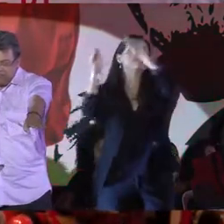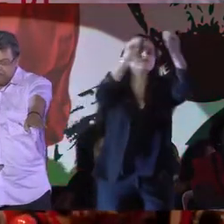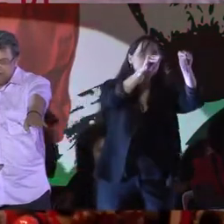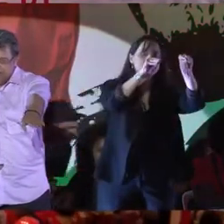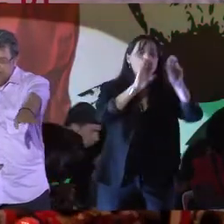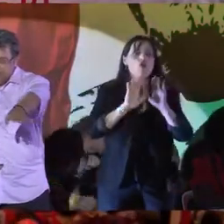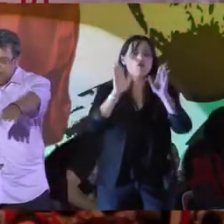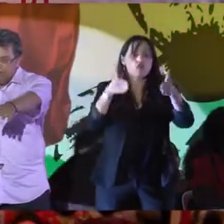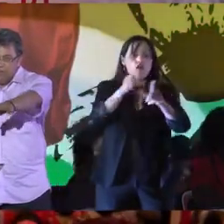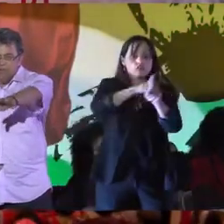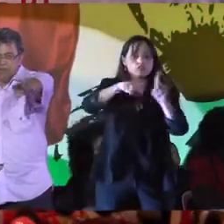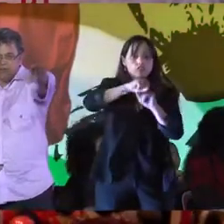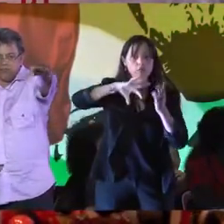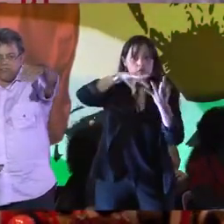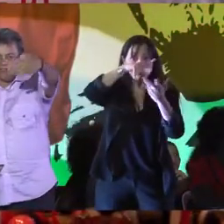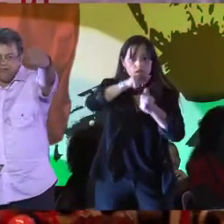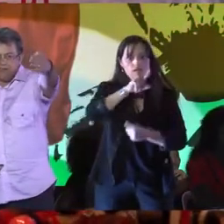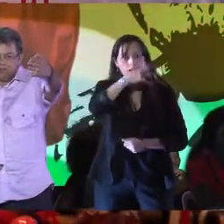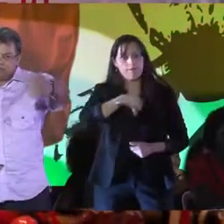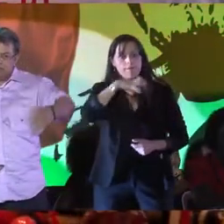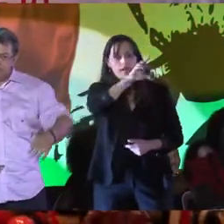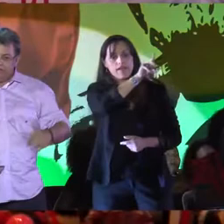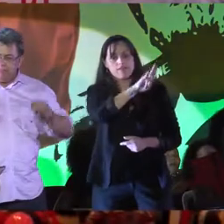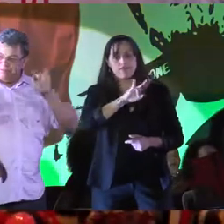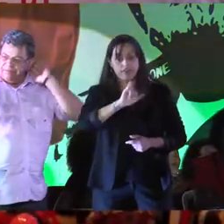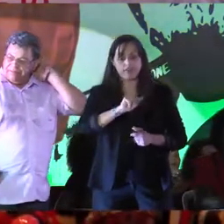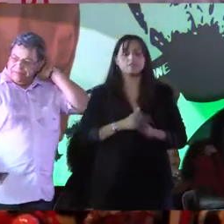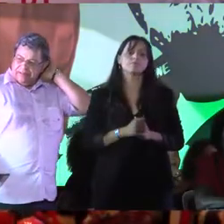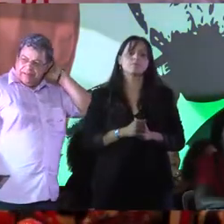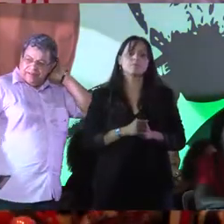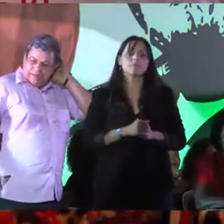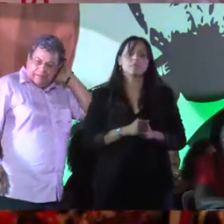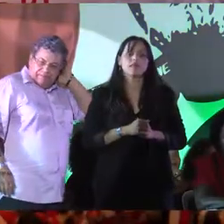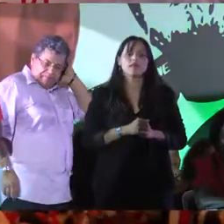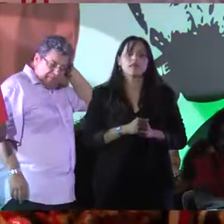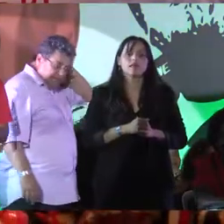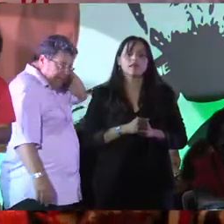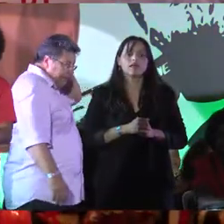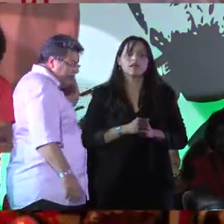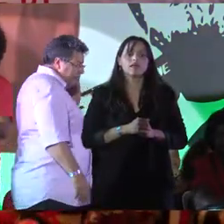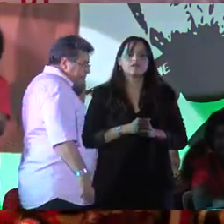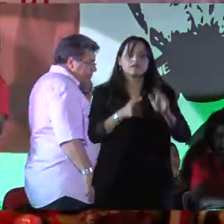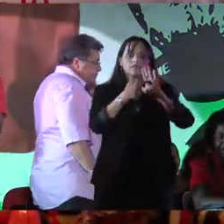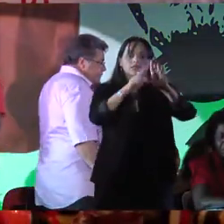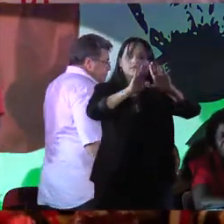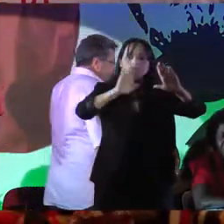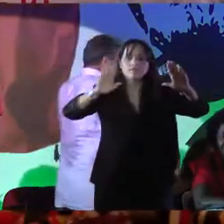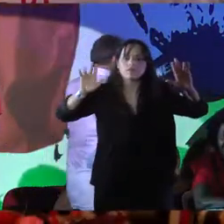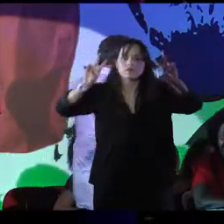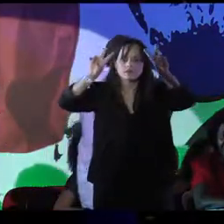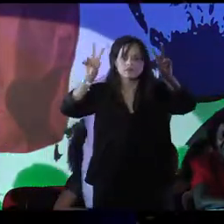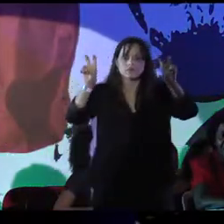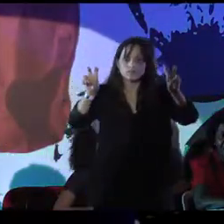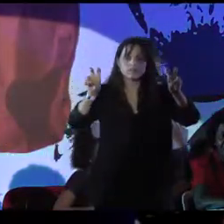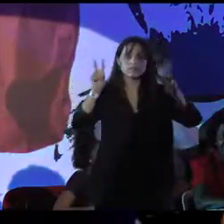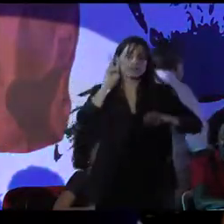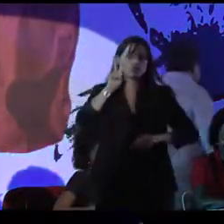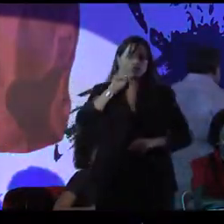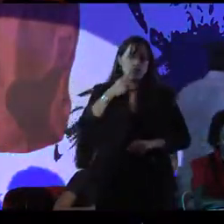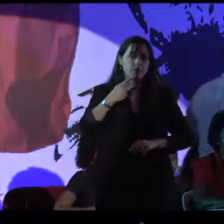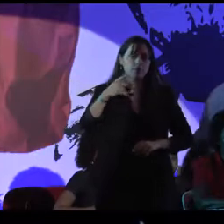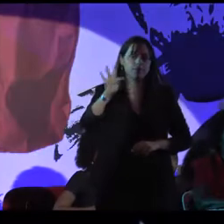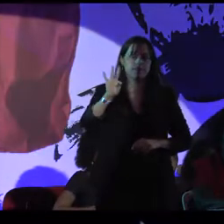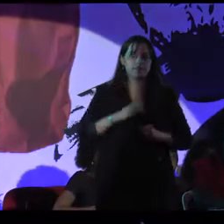Bahia, onde a Fundação Perseu Abramo vai expor esse stand com a nossa